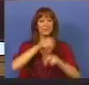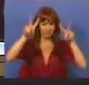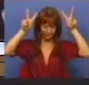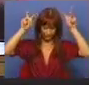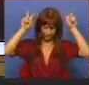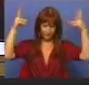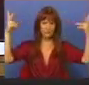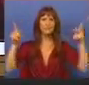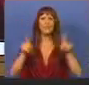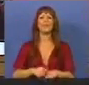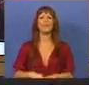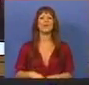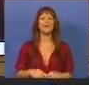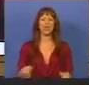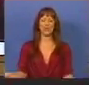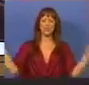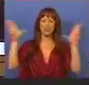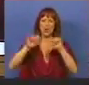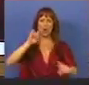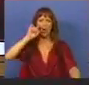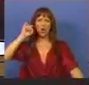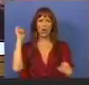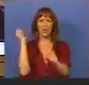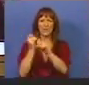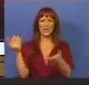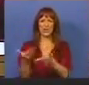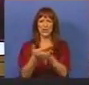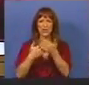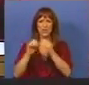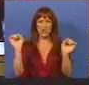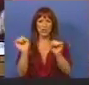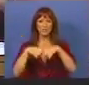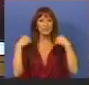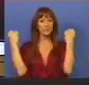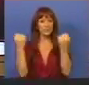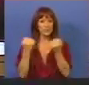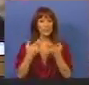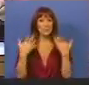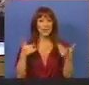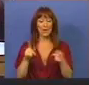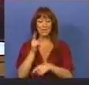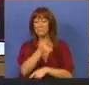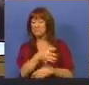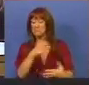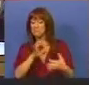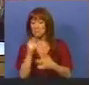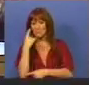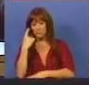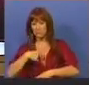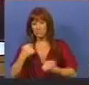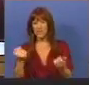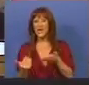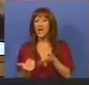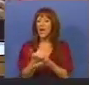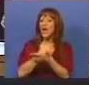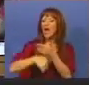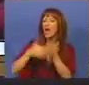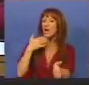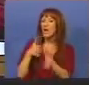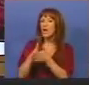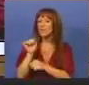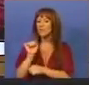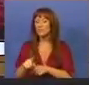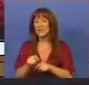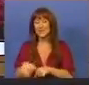cito, de novas exigências económicas e sociais que apontam no sentido da